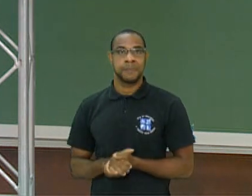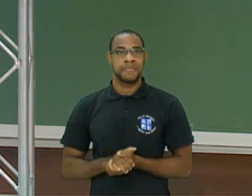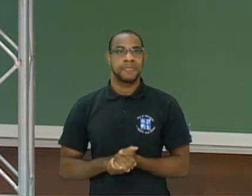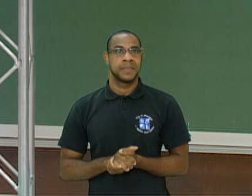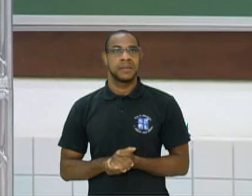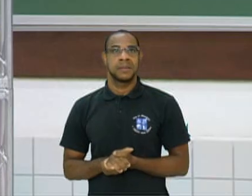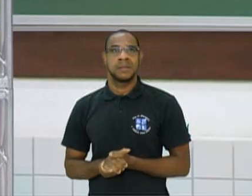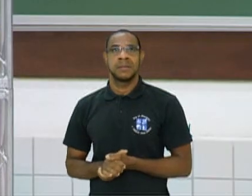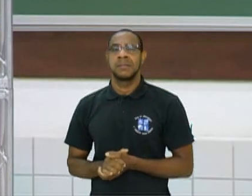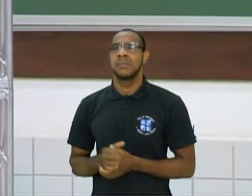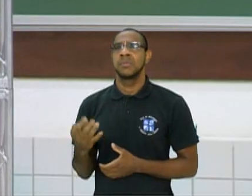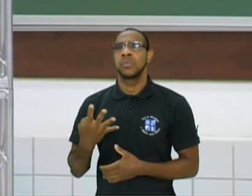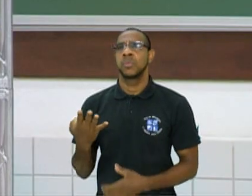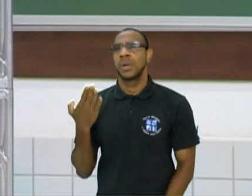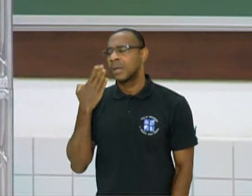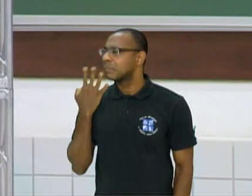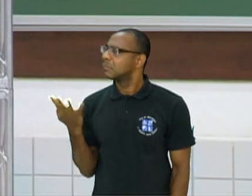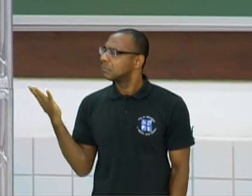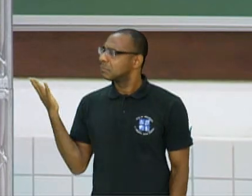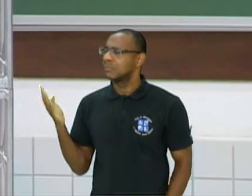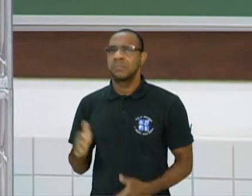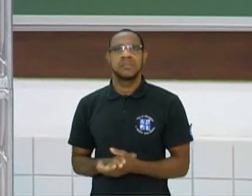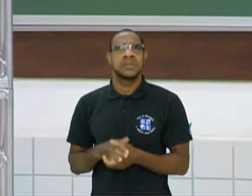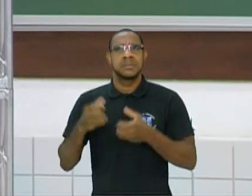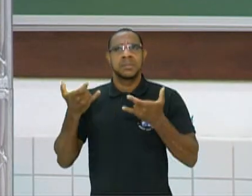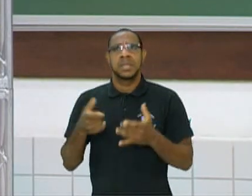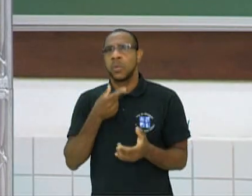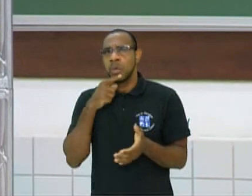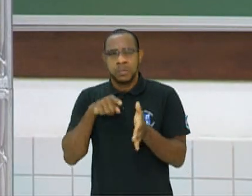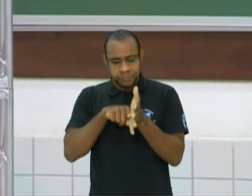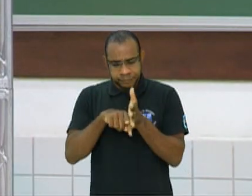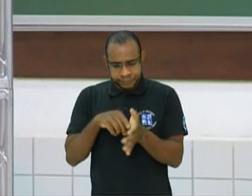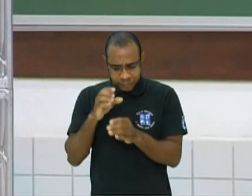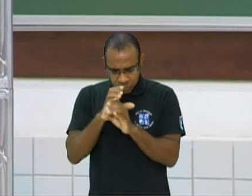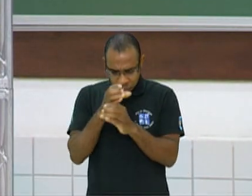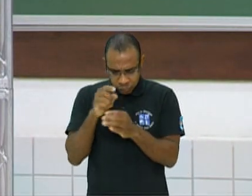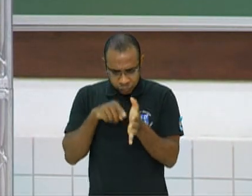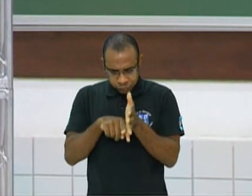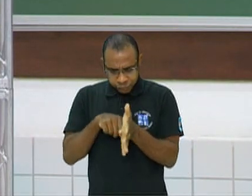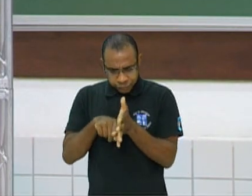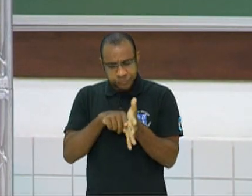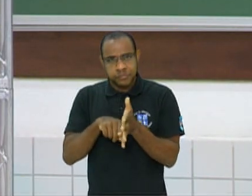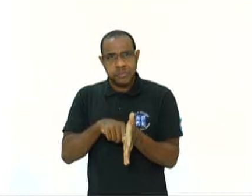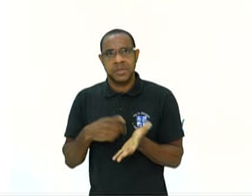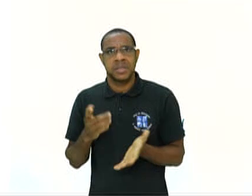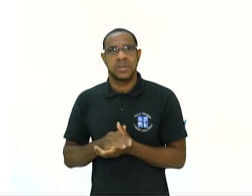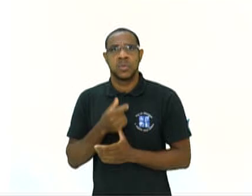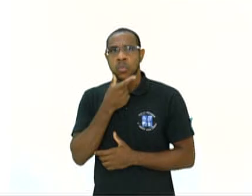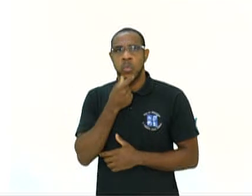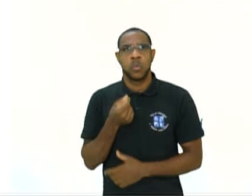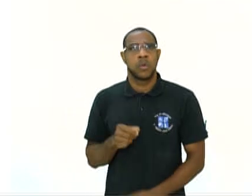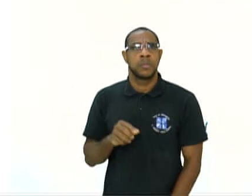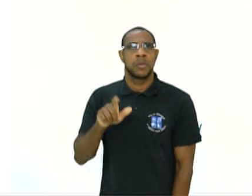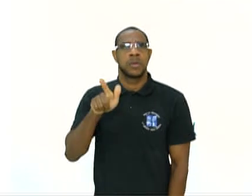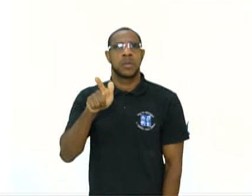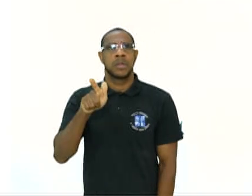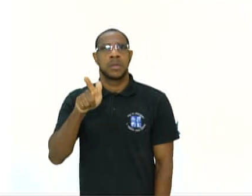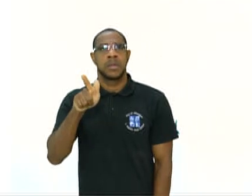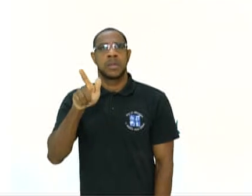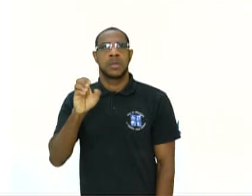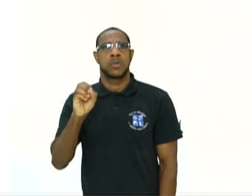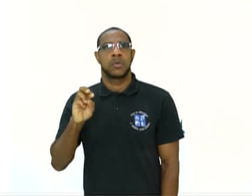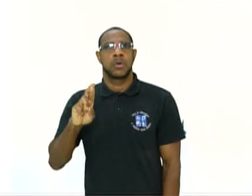sentences. Aqui nós vamos falar sobre um cientista, George Washington Carver. George Washington Carver was born